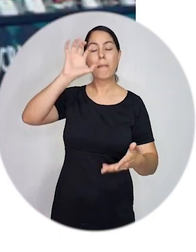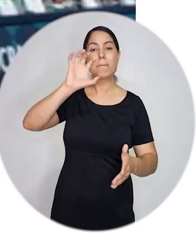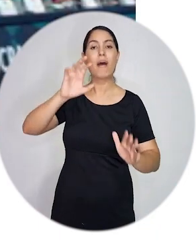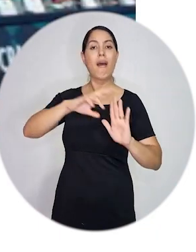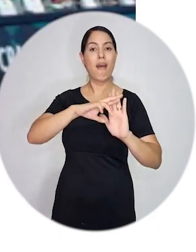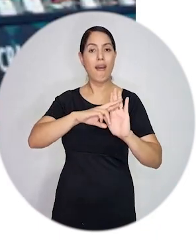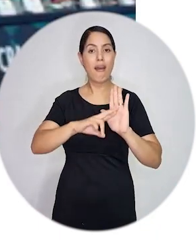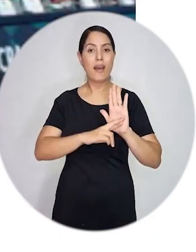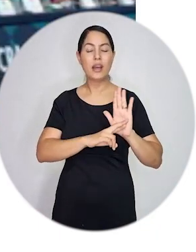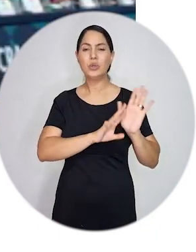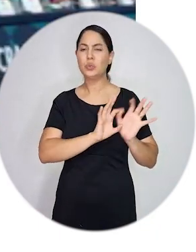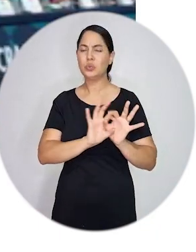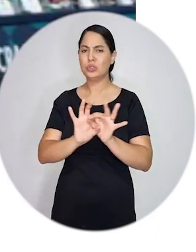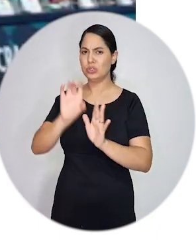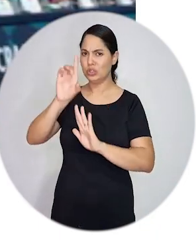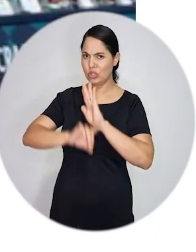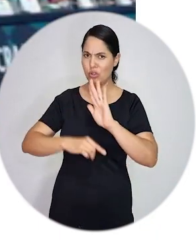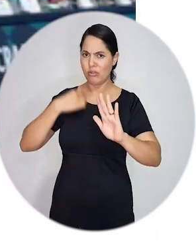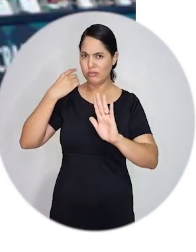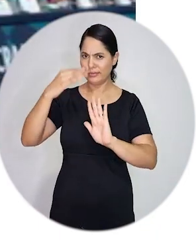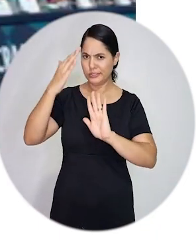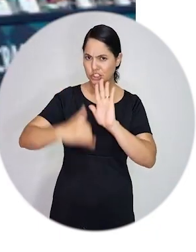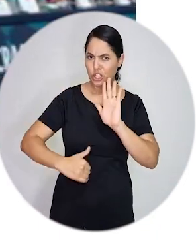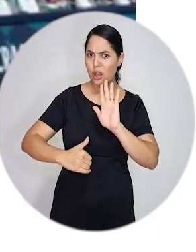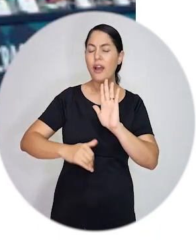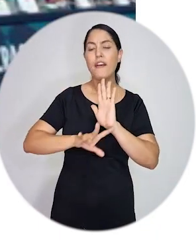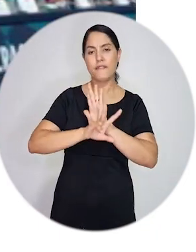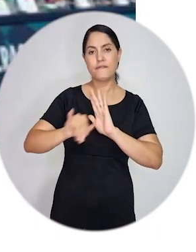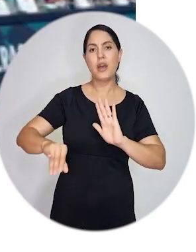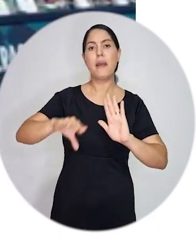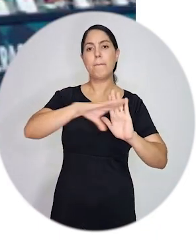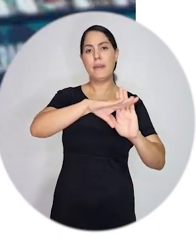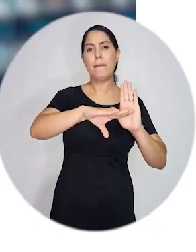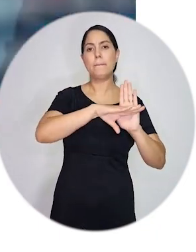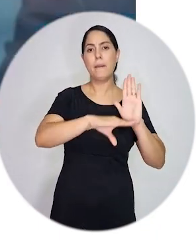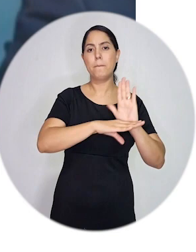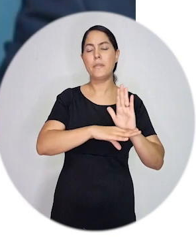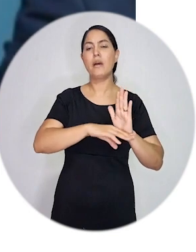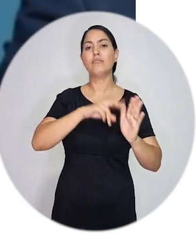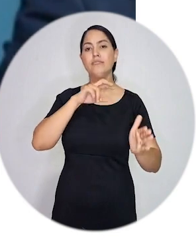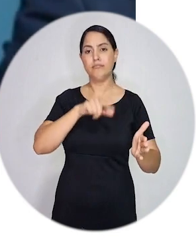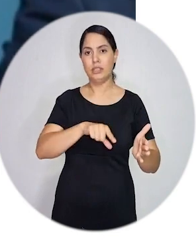às seccionais este regulamento dos violadores de prerrogativas,